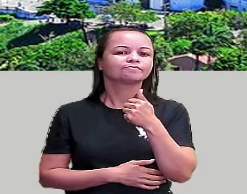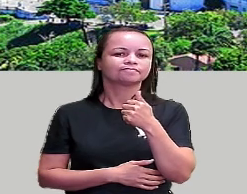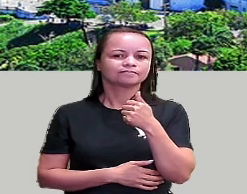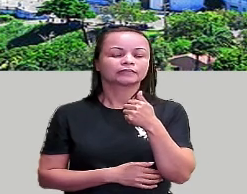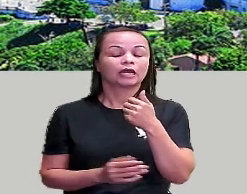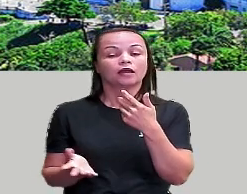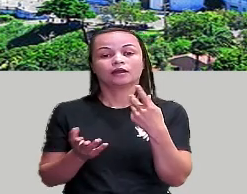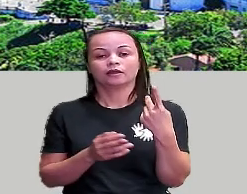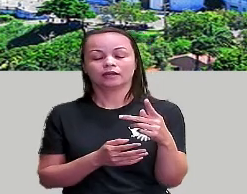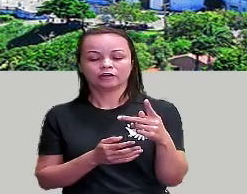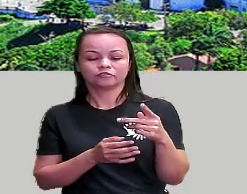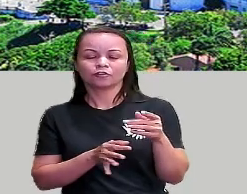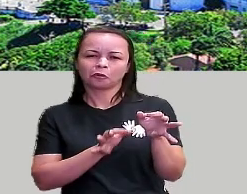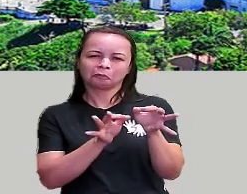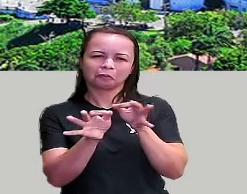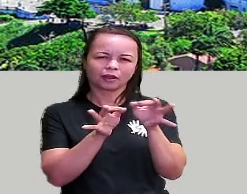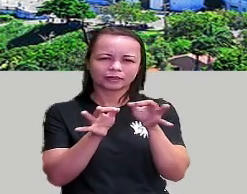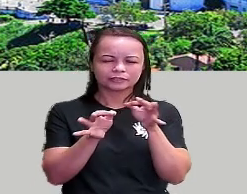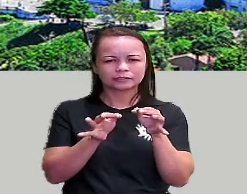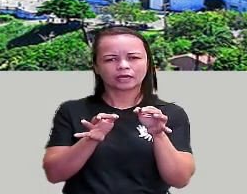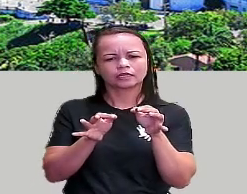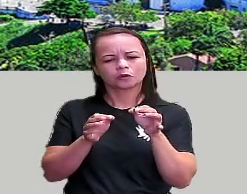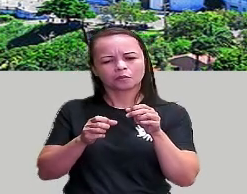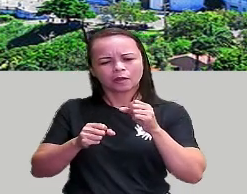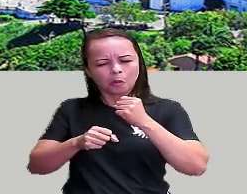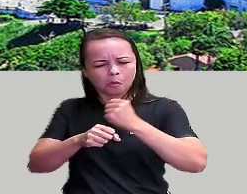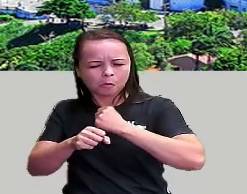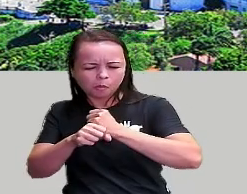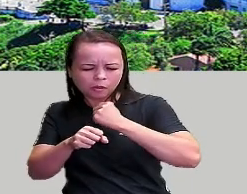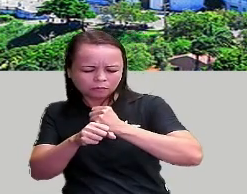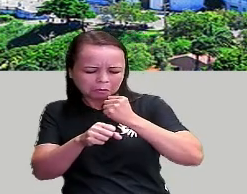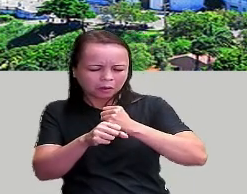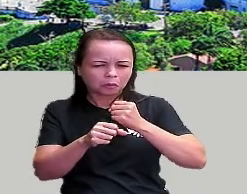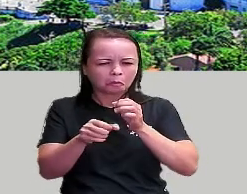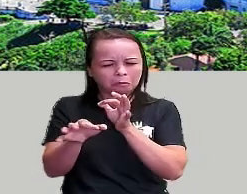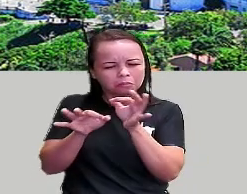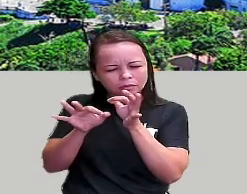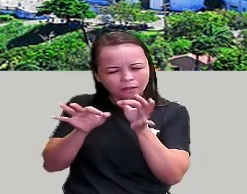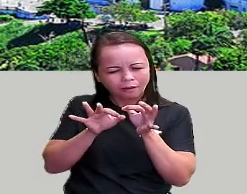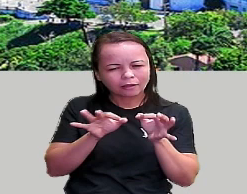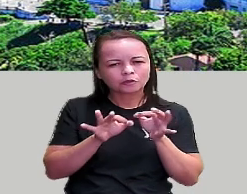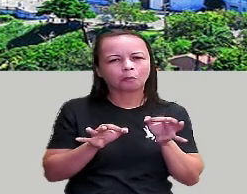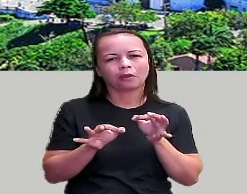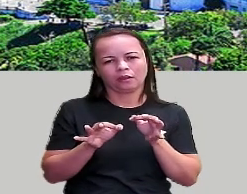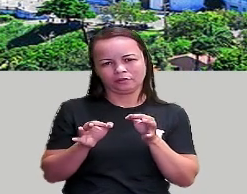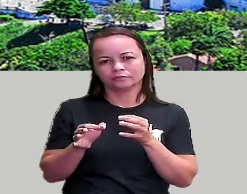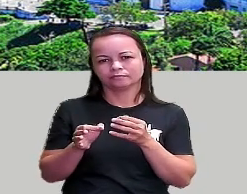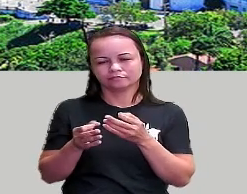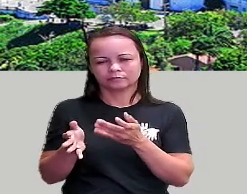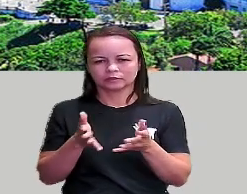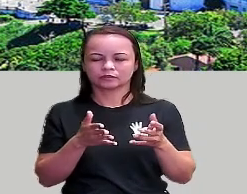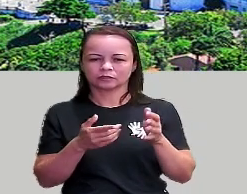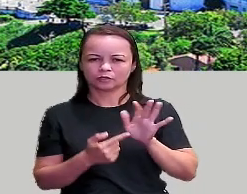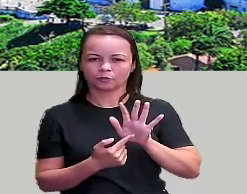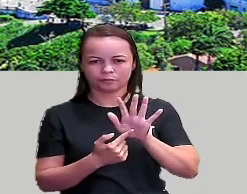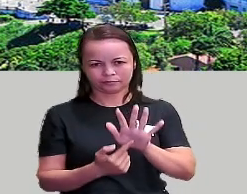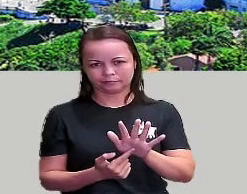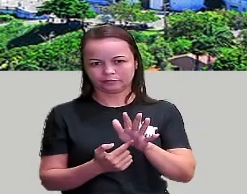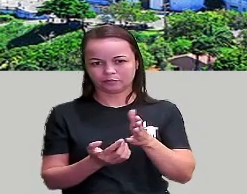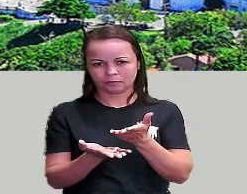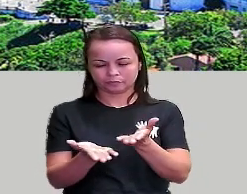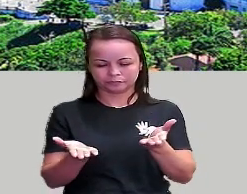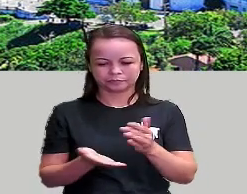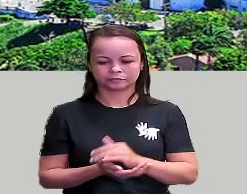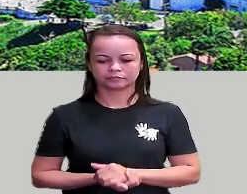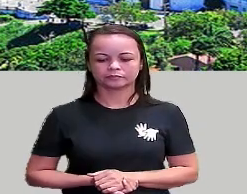foram totalmente projetadas com maior cuidado, porque porque assim, deixa eu melhor colocar para vocês.